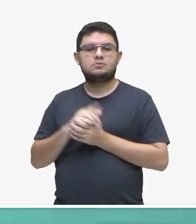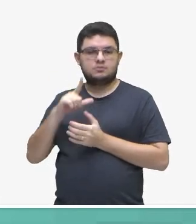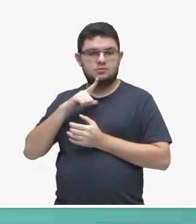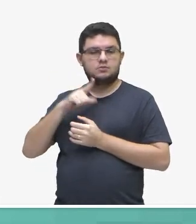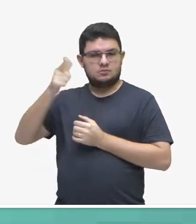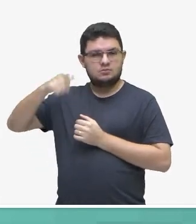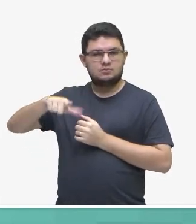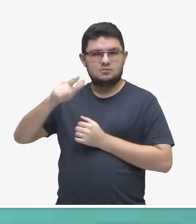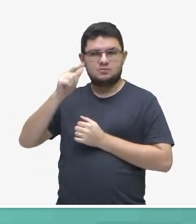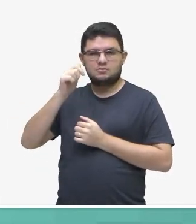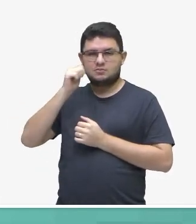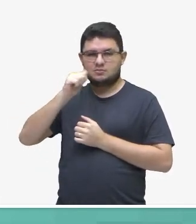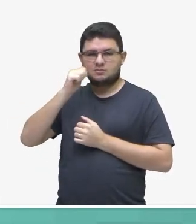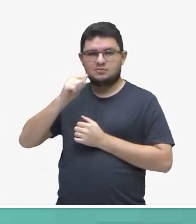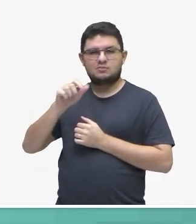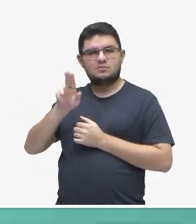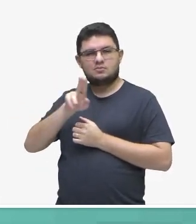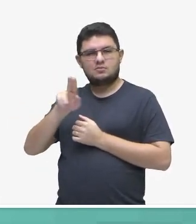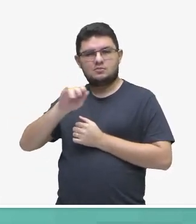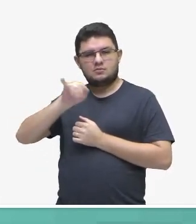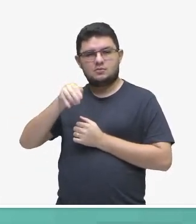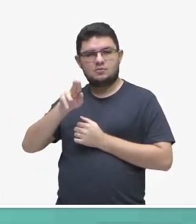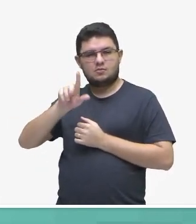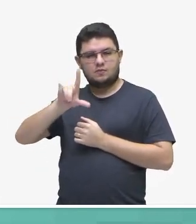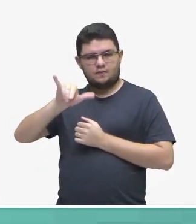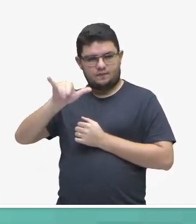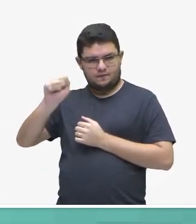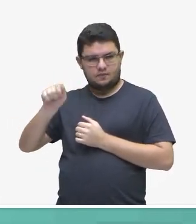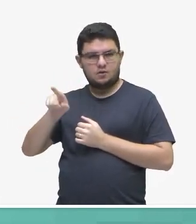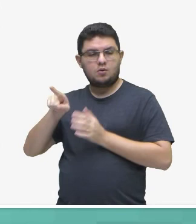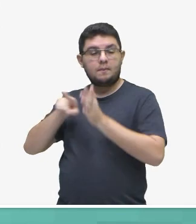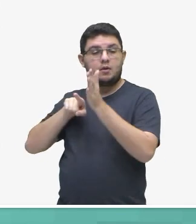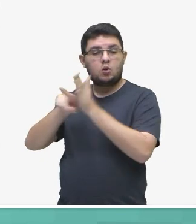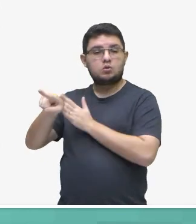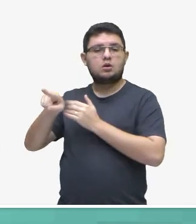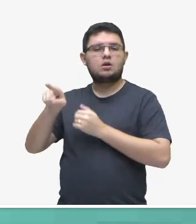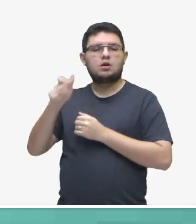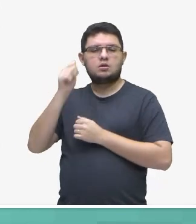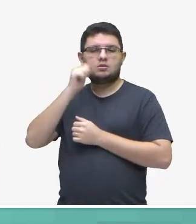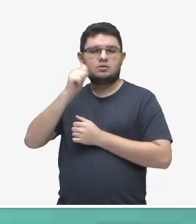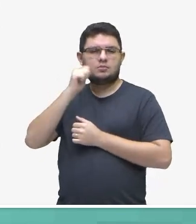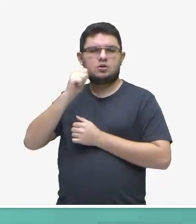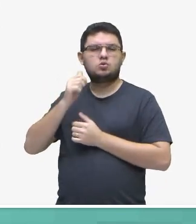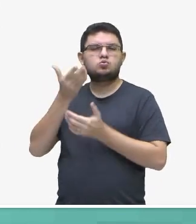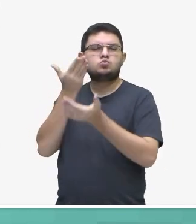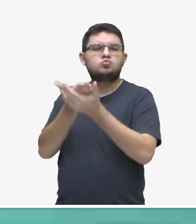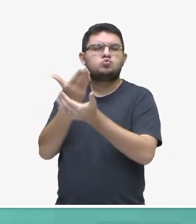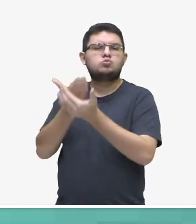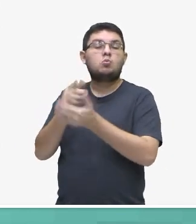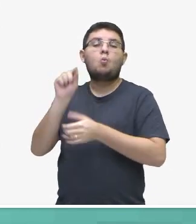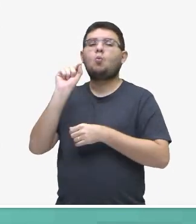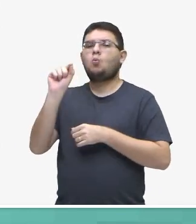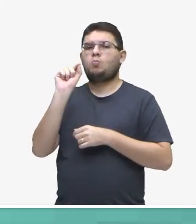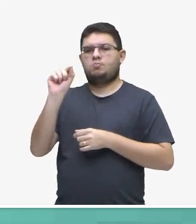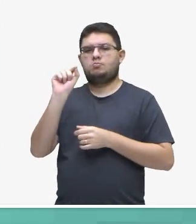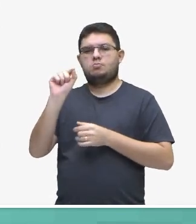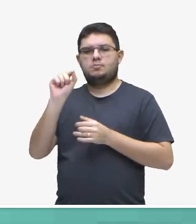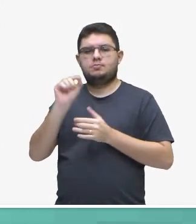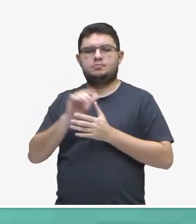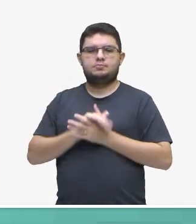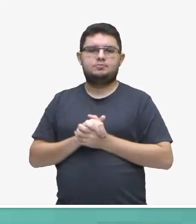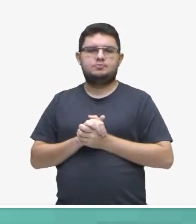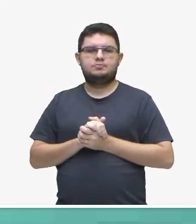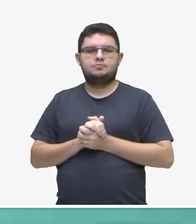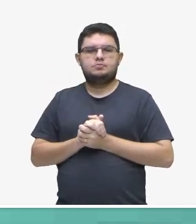Júlia, né? E eu estou perguntando o quê? O que ela estuda? What does she study? Né? Observem que eu estou começando